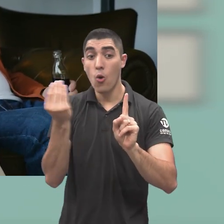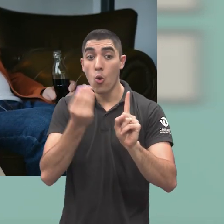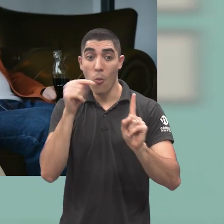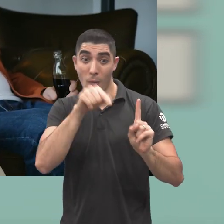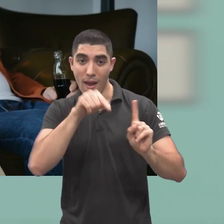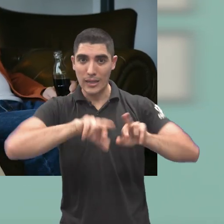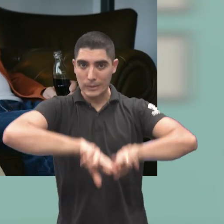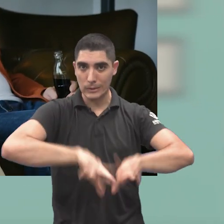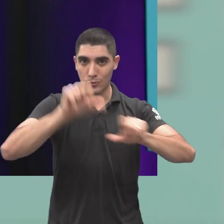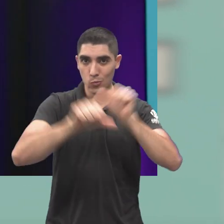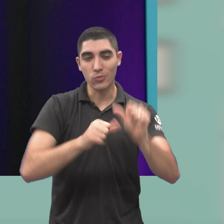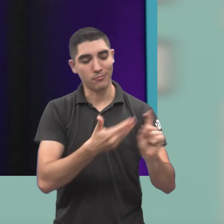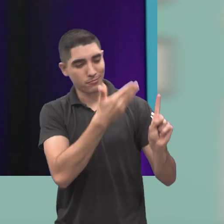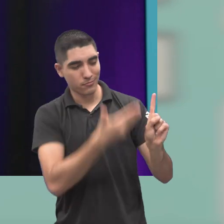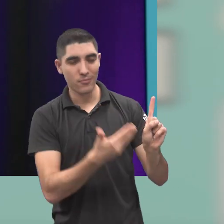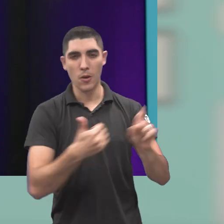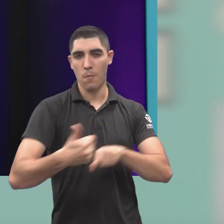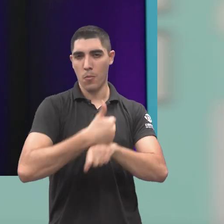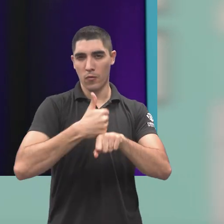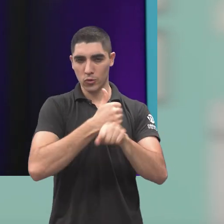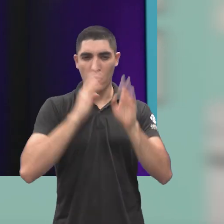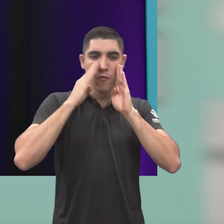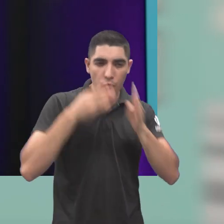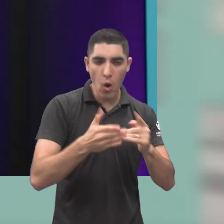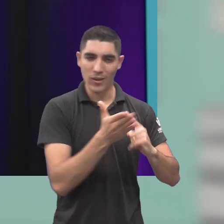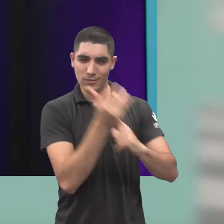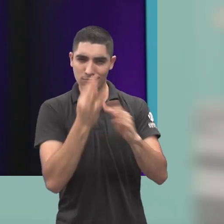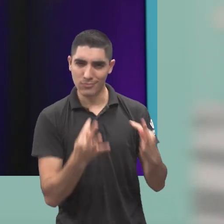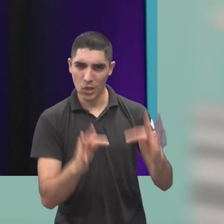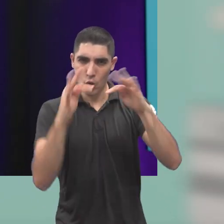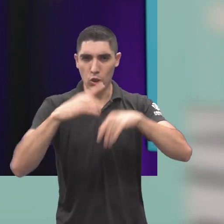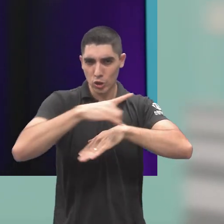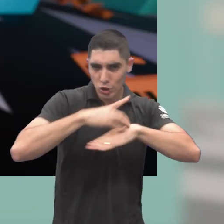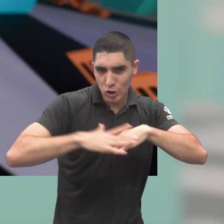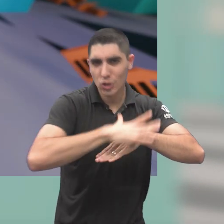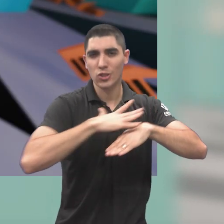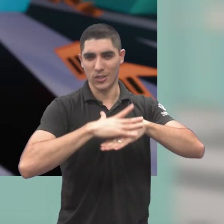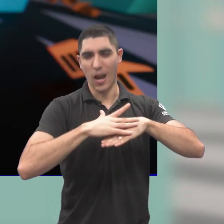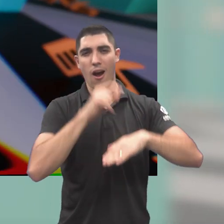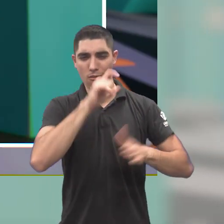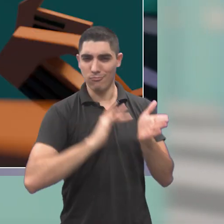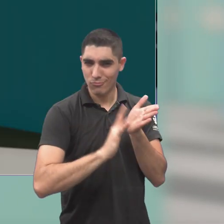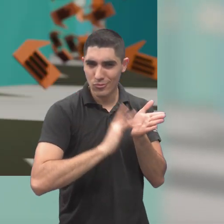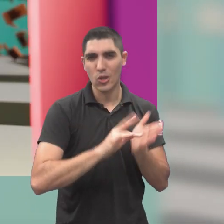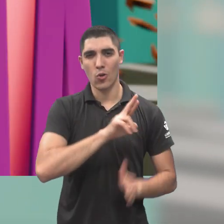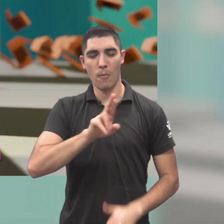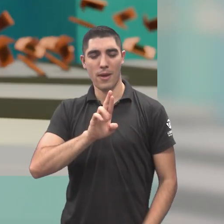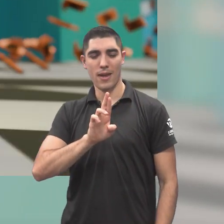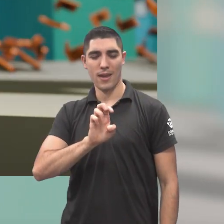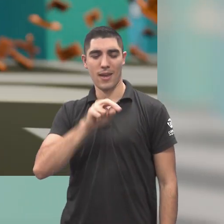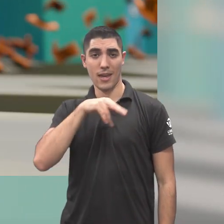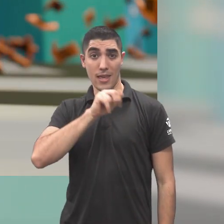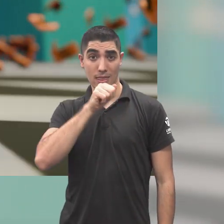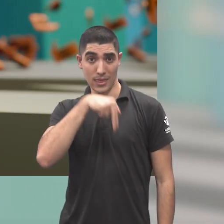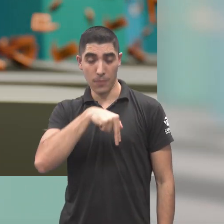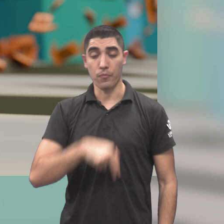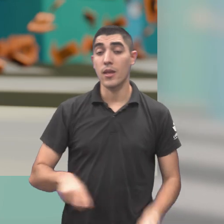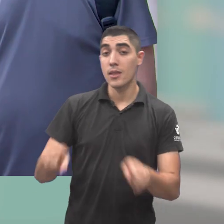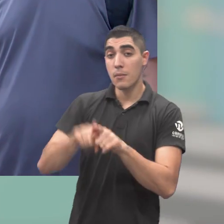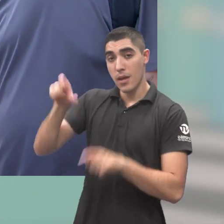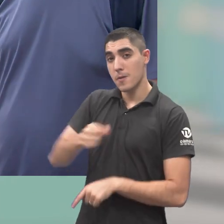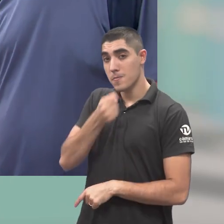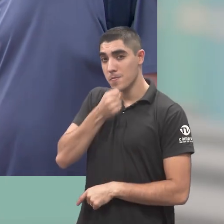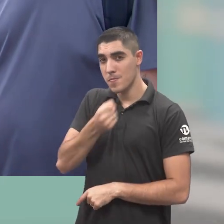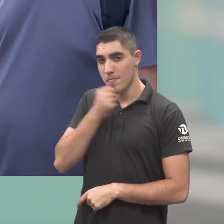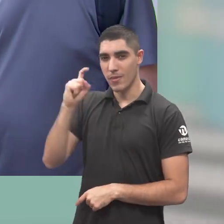criadores e público é o Renan Almeida, especialista em tecnologia digital. Também tem o nosso quadro Tá na Rua. A repórter Luísa Minas